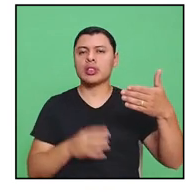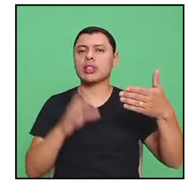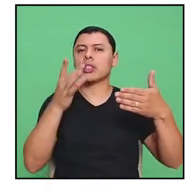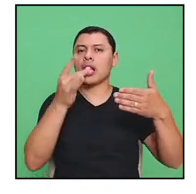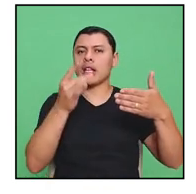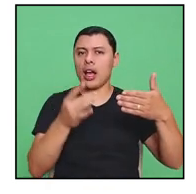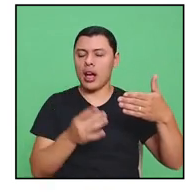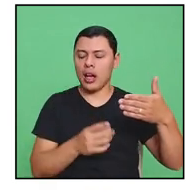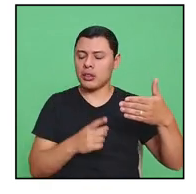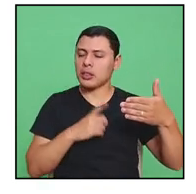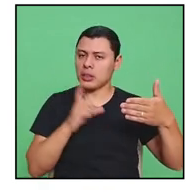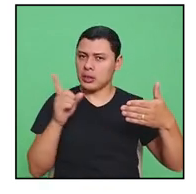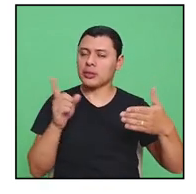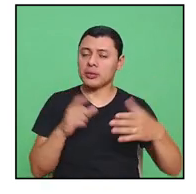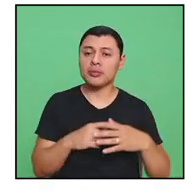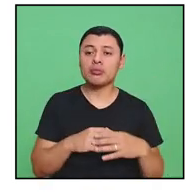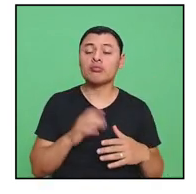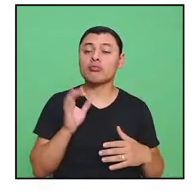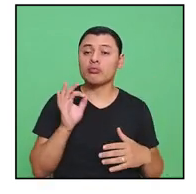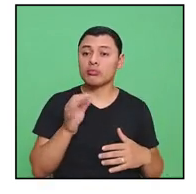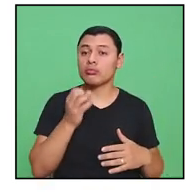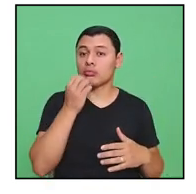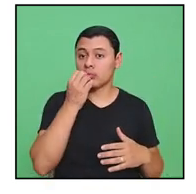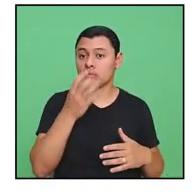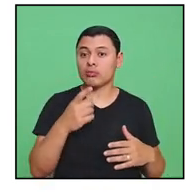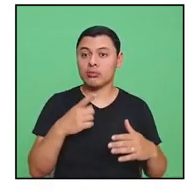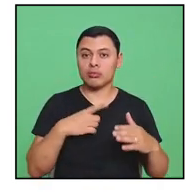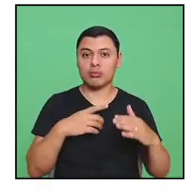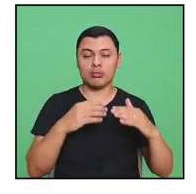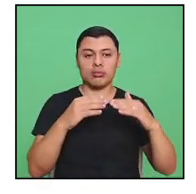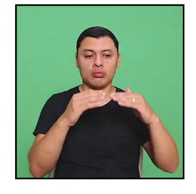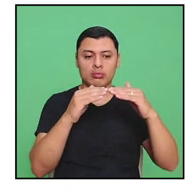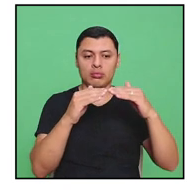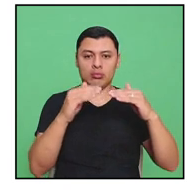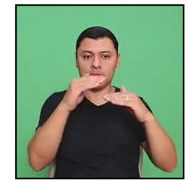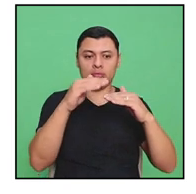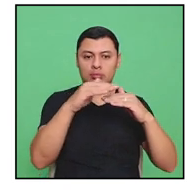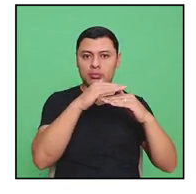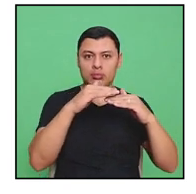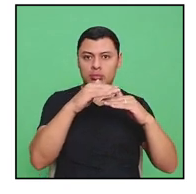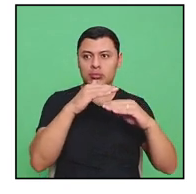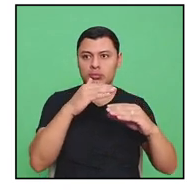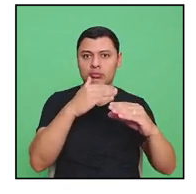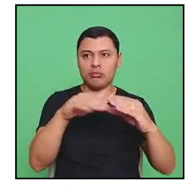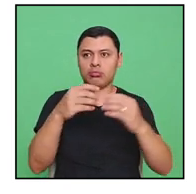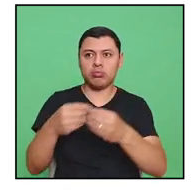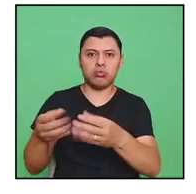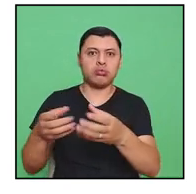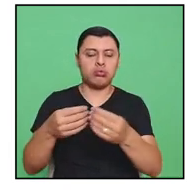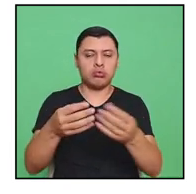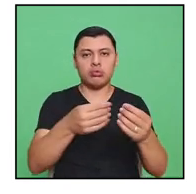tem essa camada, né, da distribuição, que eu acho que é o principal